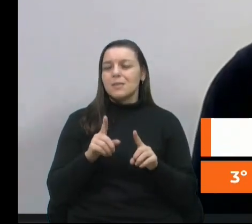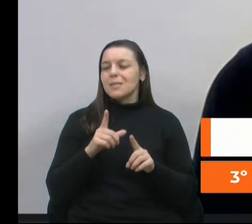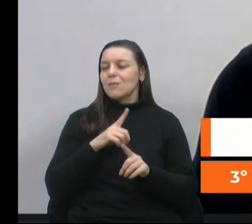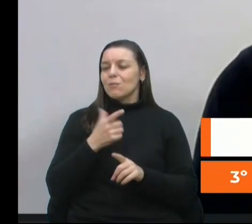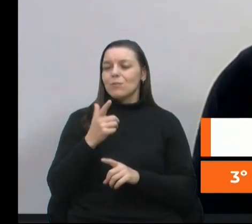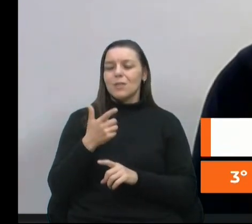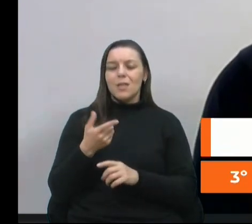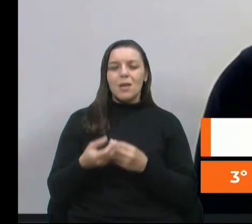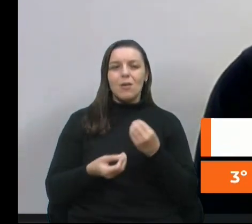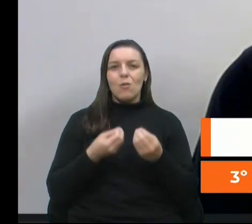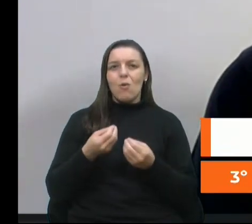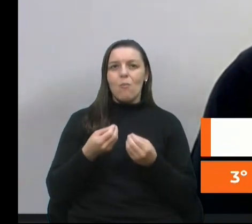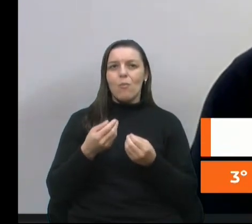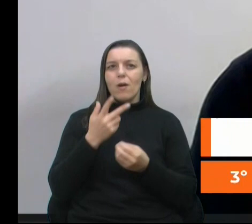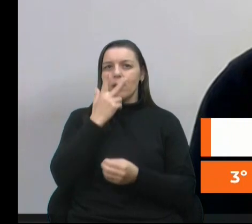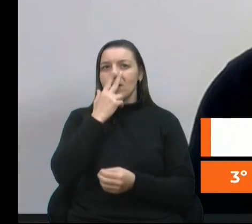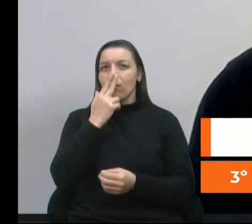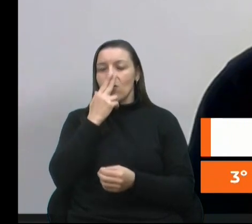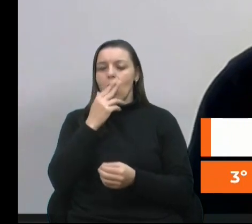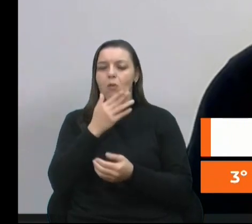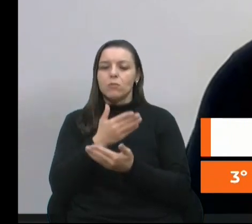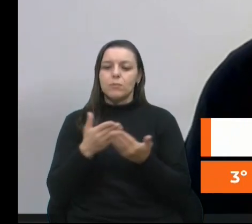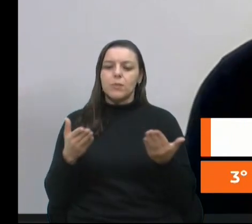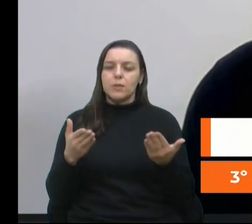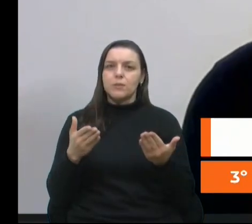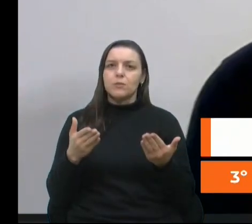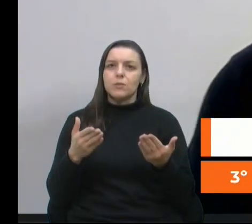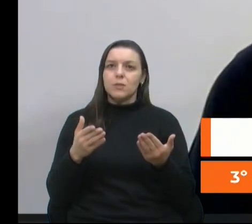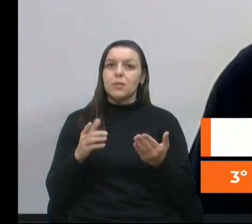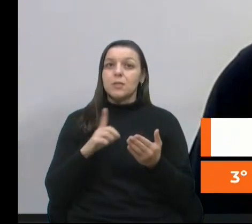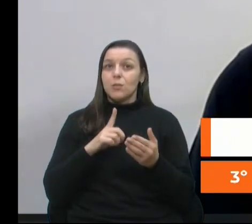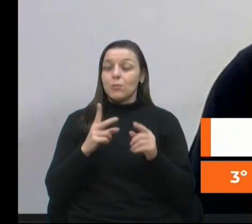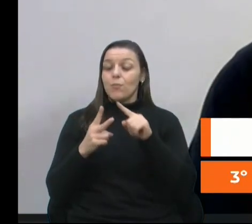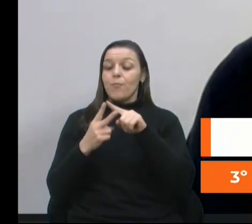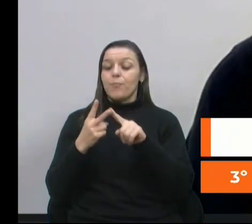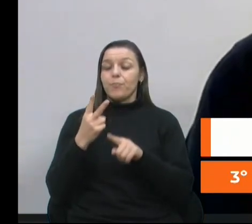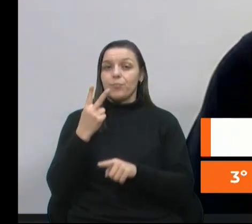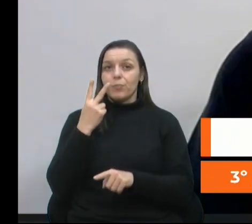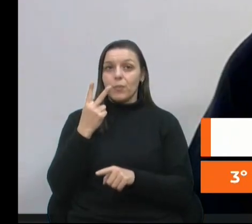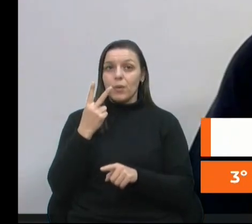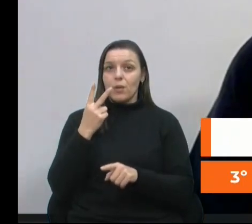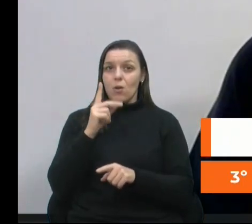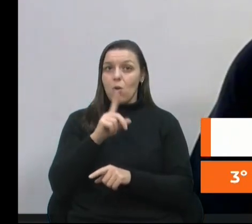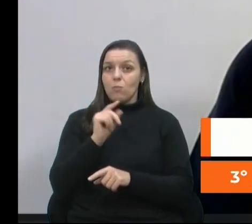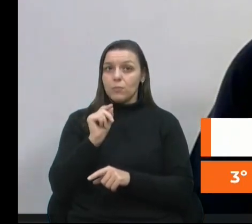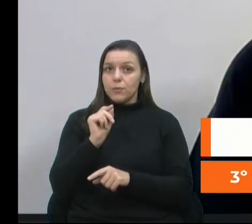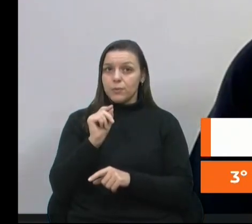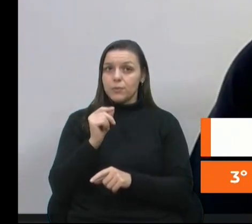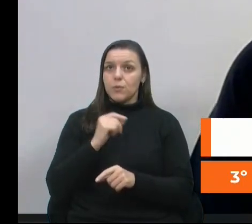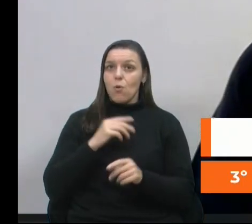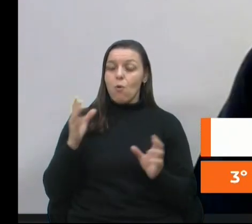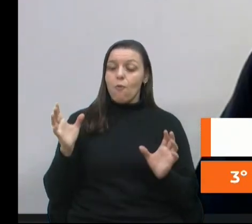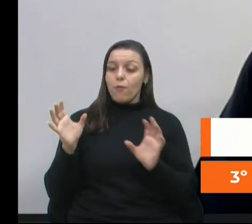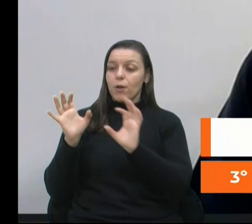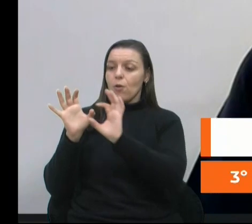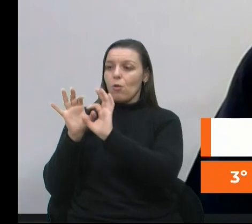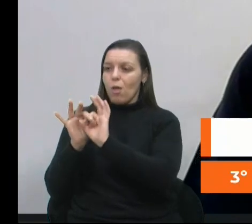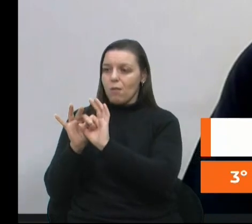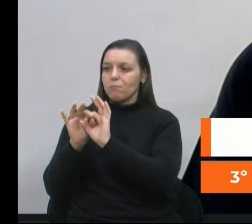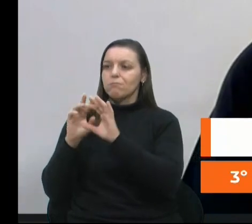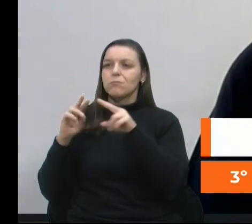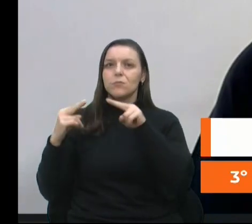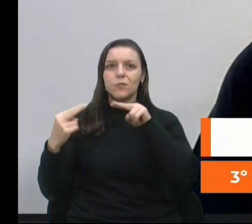encontra normalmente semelhantes naquele ambiente. Aí ele tem duas opções: ou se vincular mais ao mundo